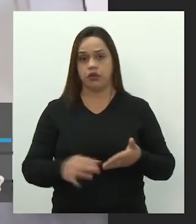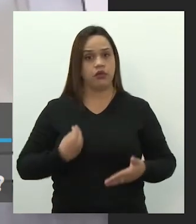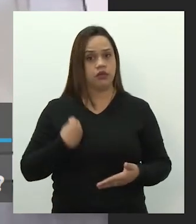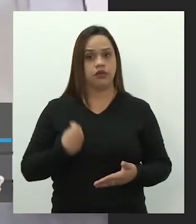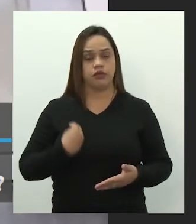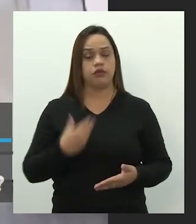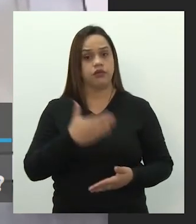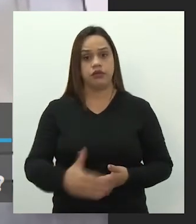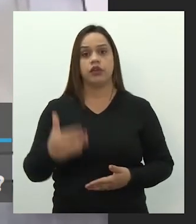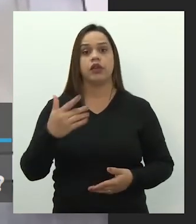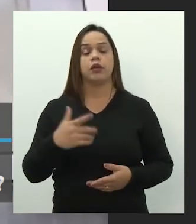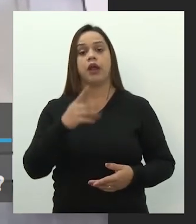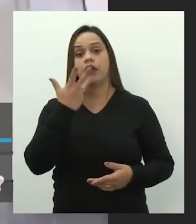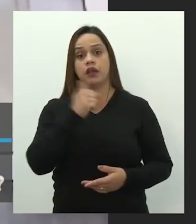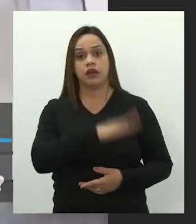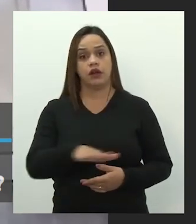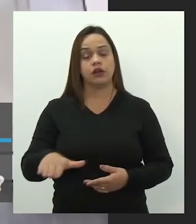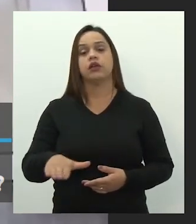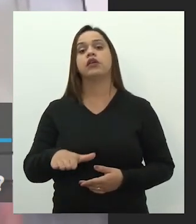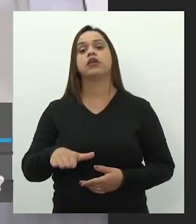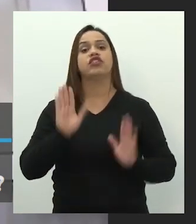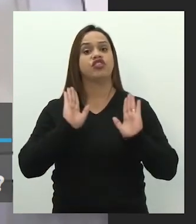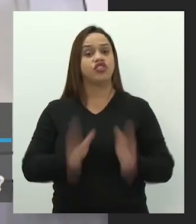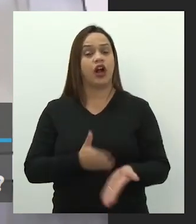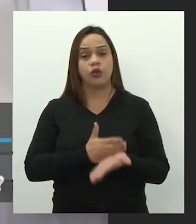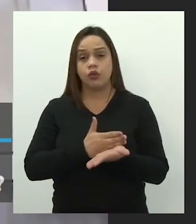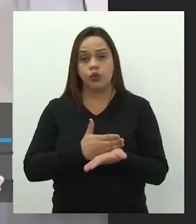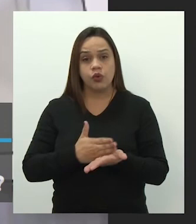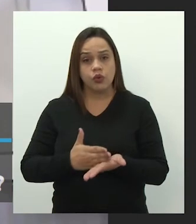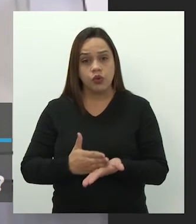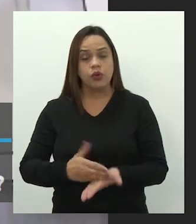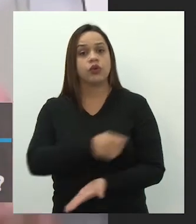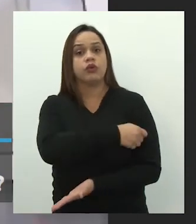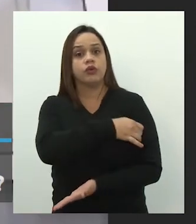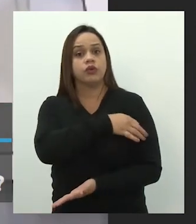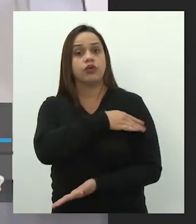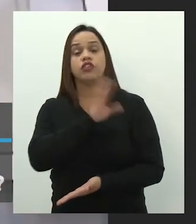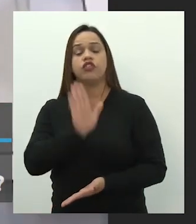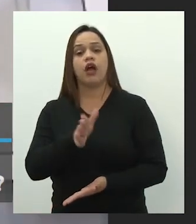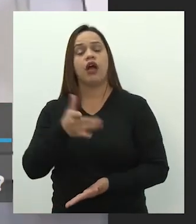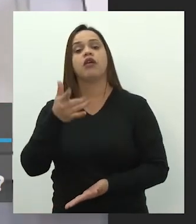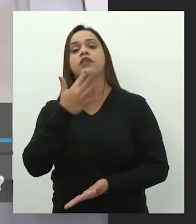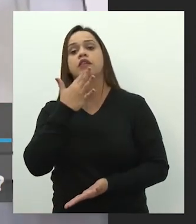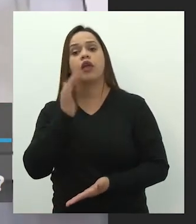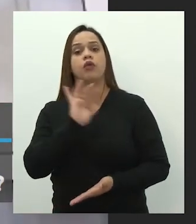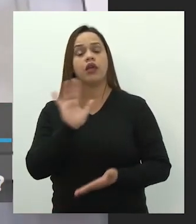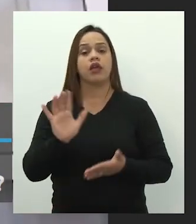dia, para que as crianças, desde o início, já se familiarizem com